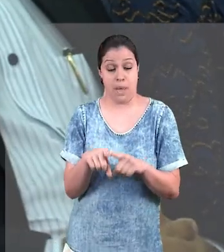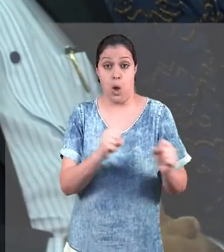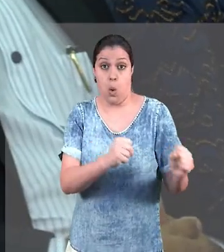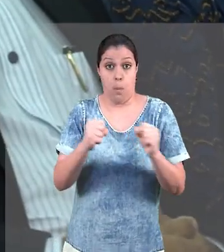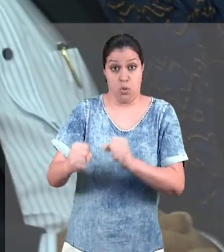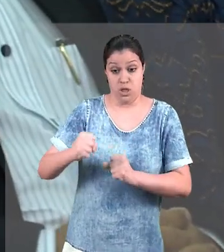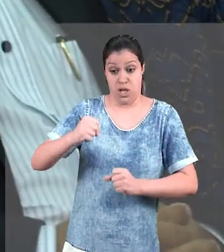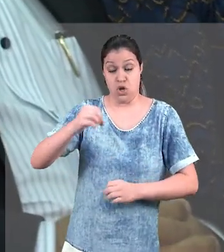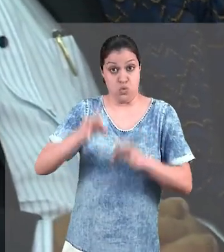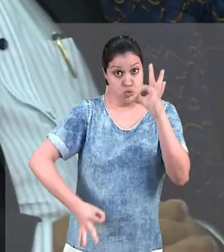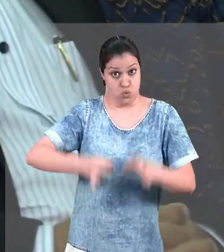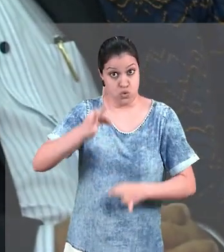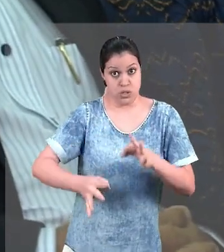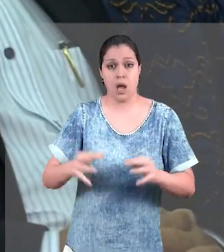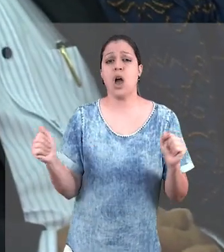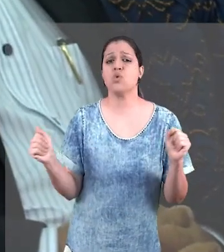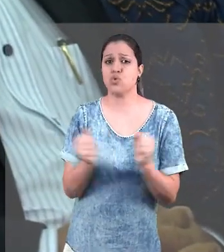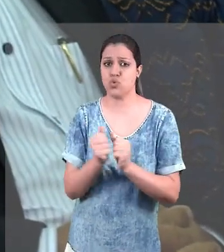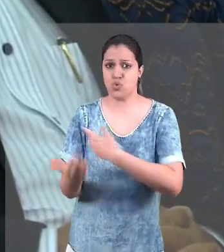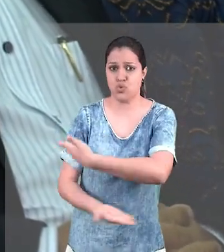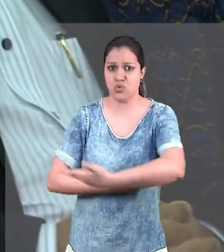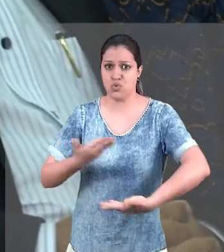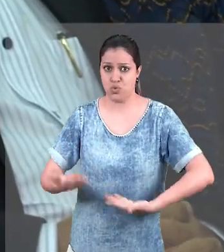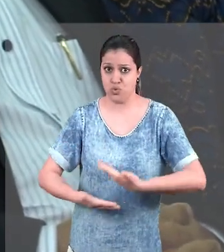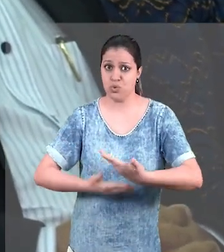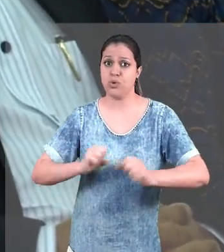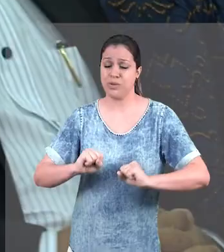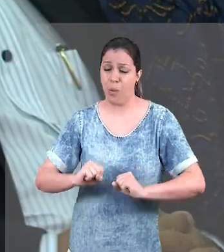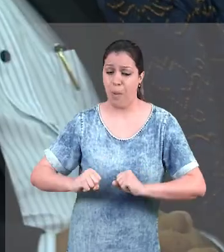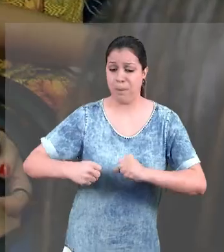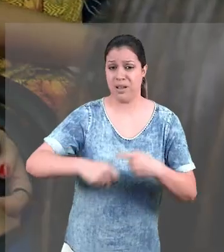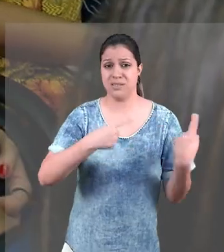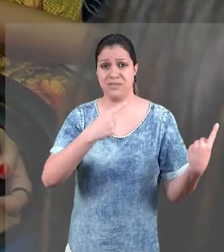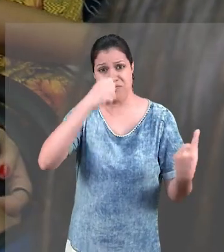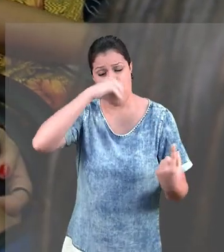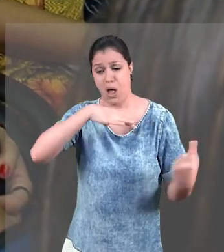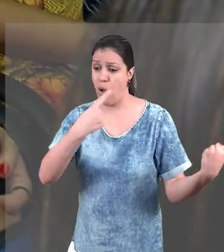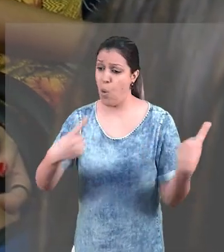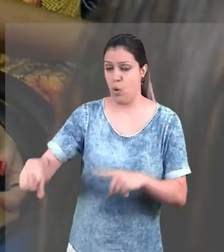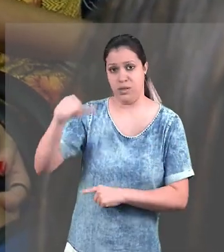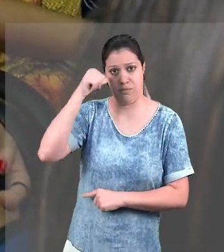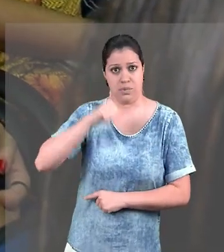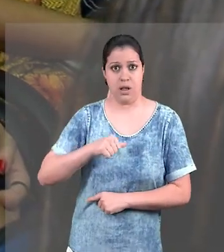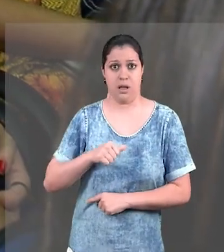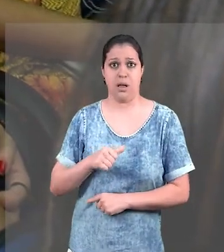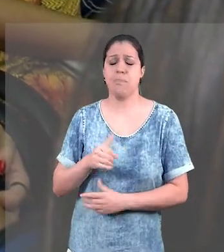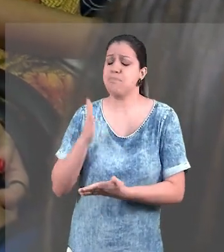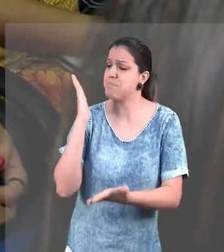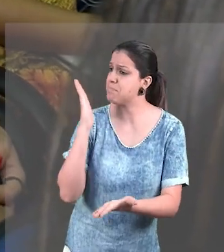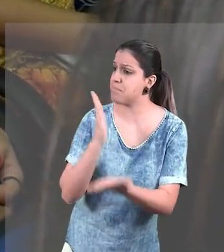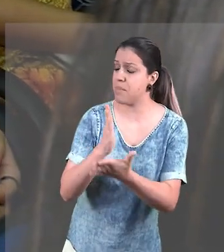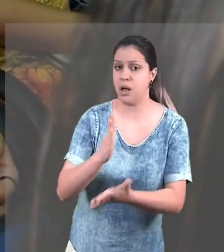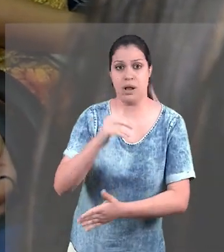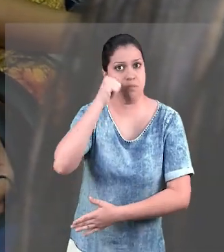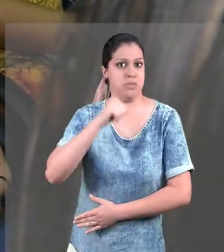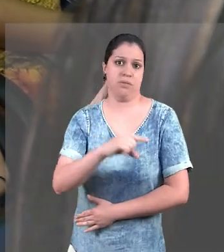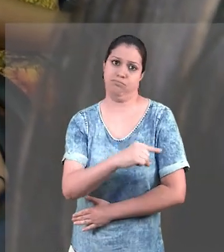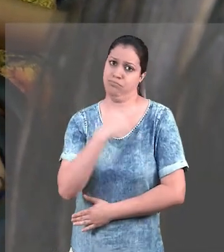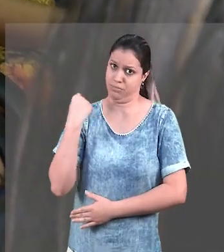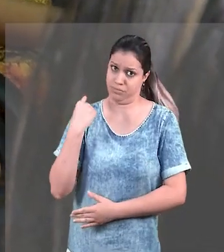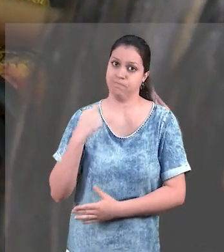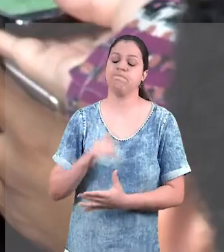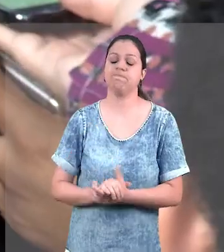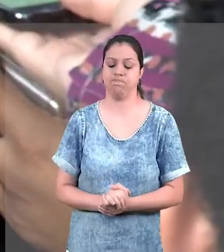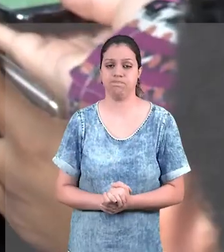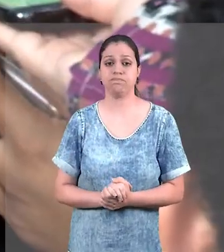estão juntos em mais uma campanha estadual de combate ao feminicídio, para demonstrar que é preciso dar um basta na morte de